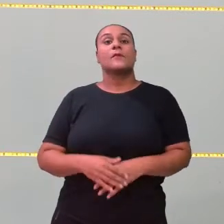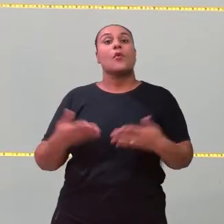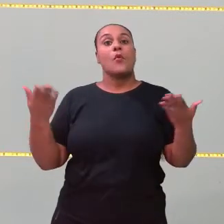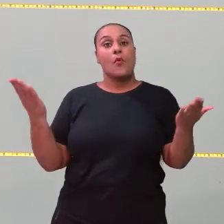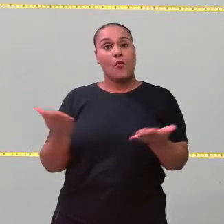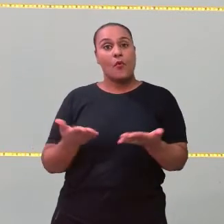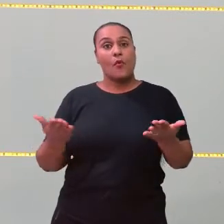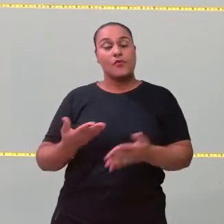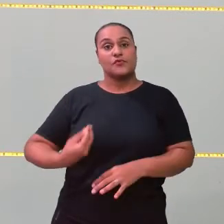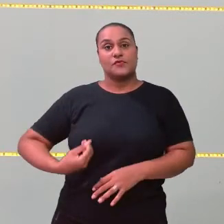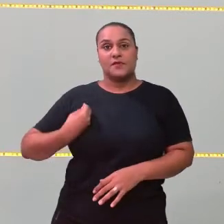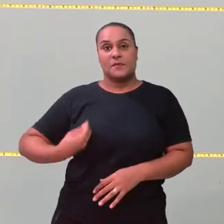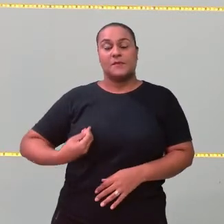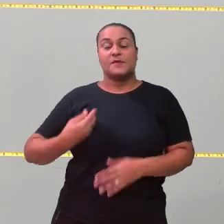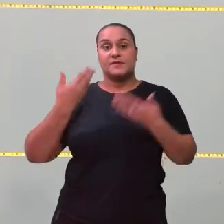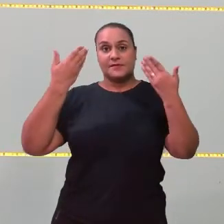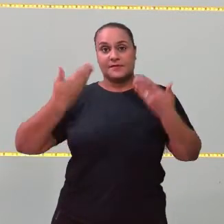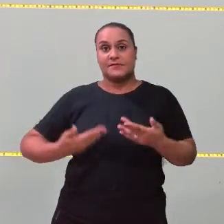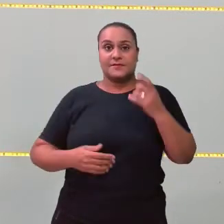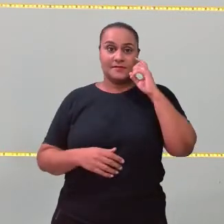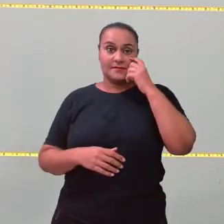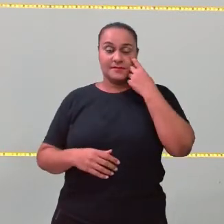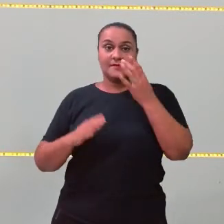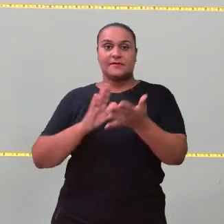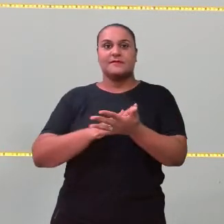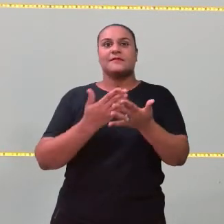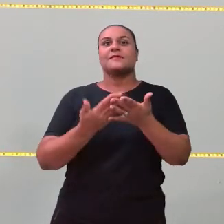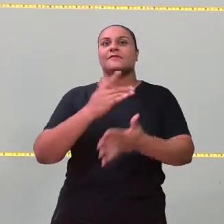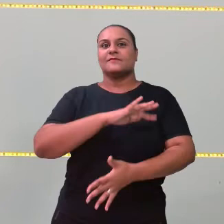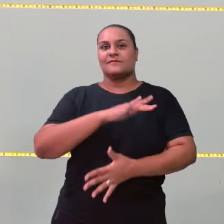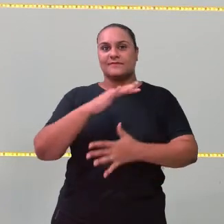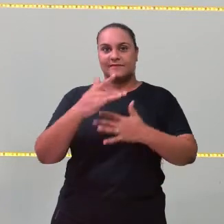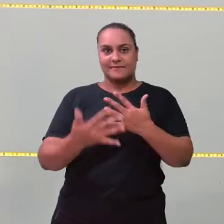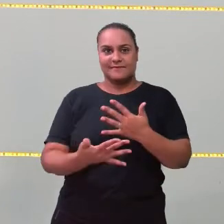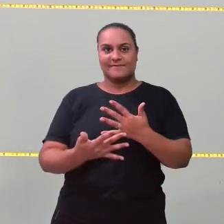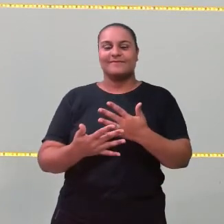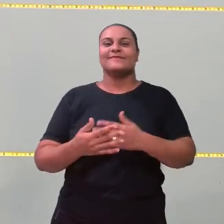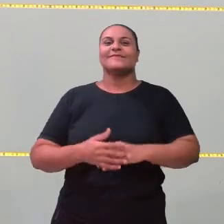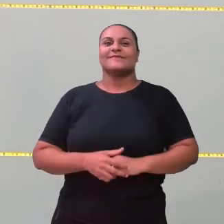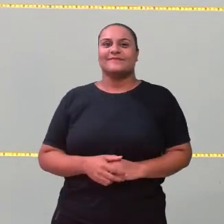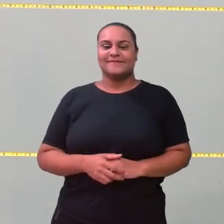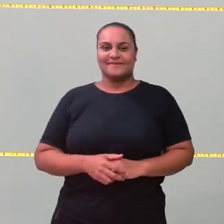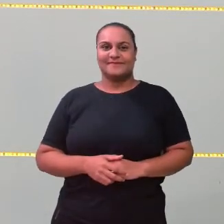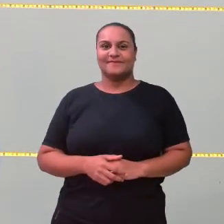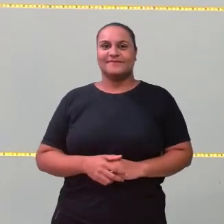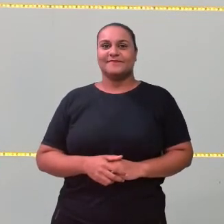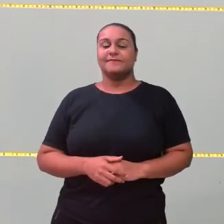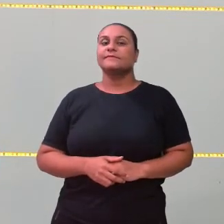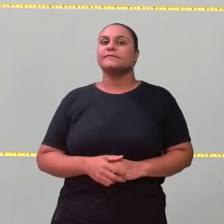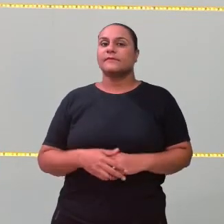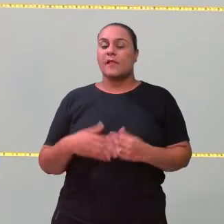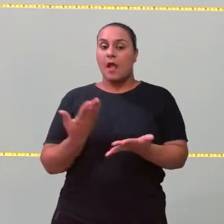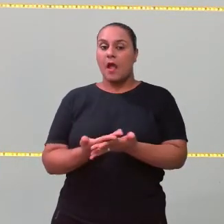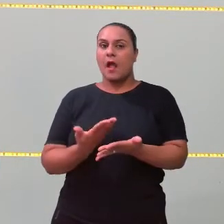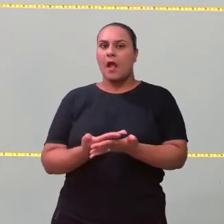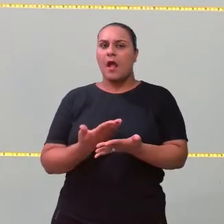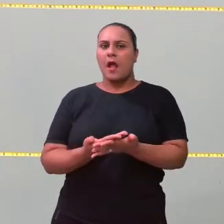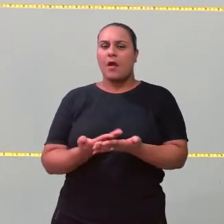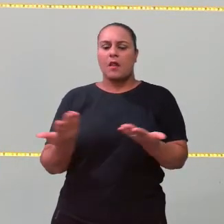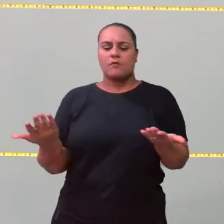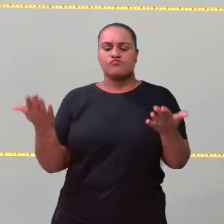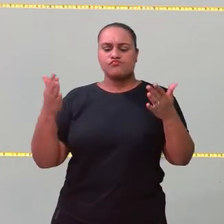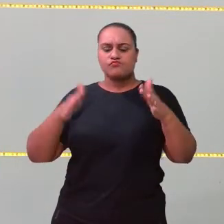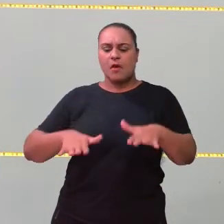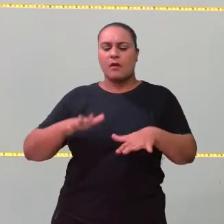eu tenho a presença de Elaine, nossa intérprete de Libras, que se encontra aqui no cantinho da tela, tornando nossa aula muito